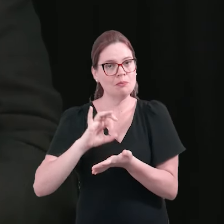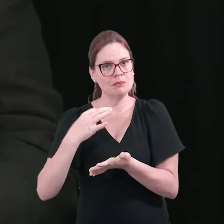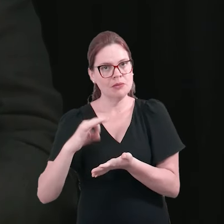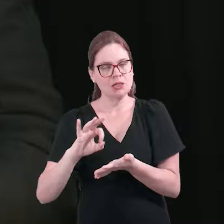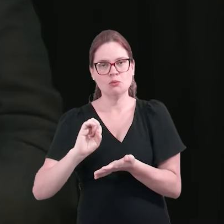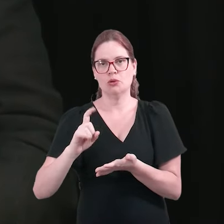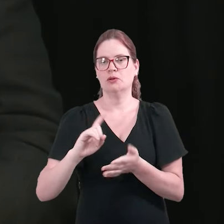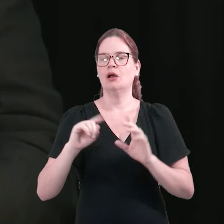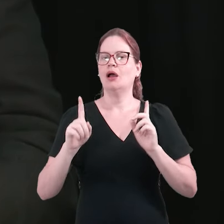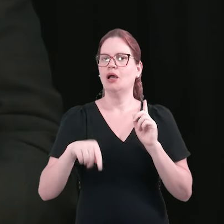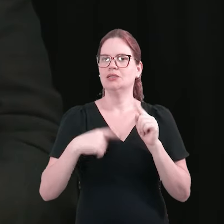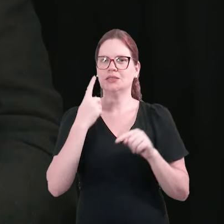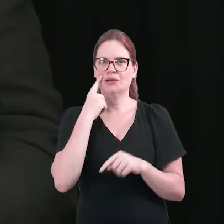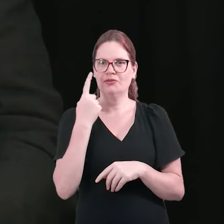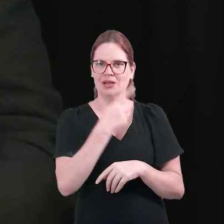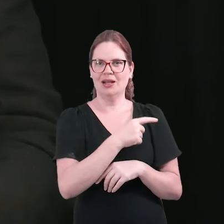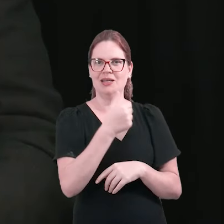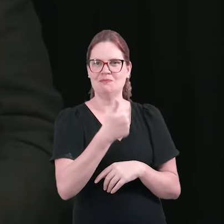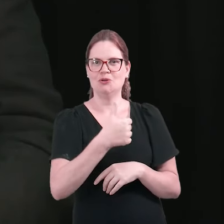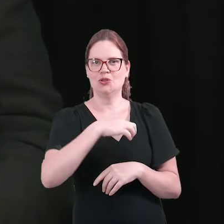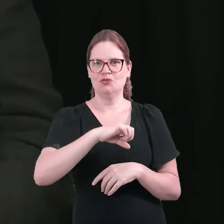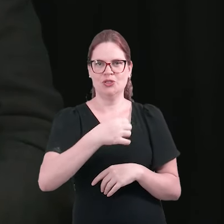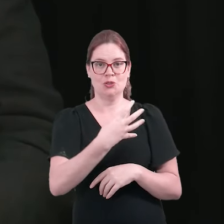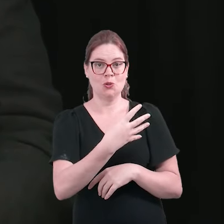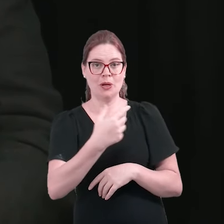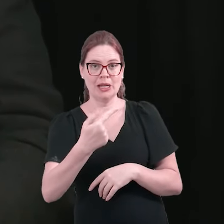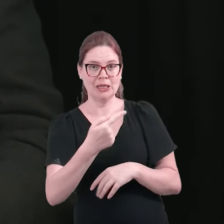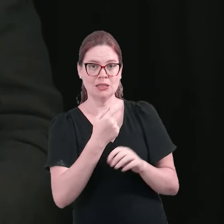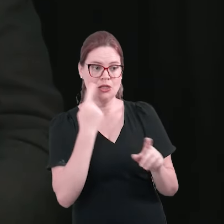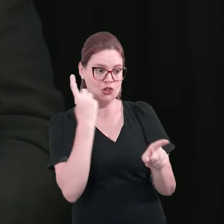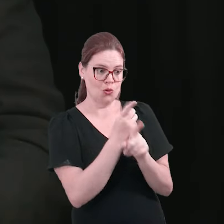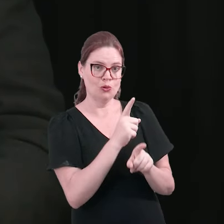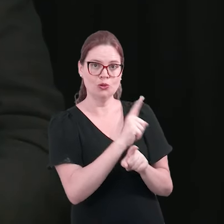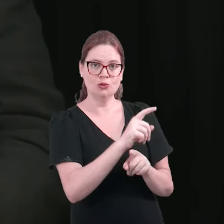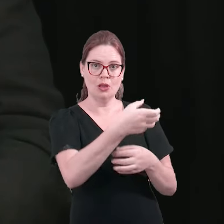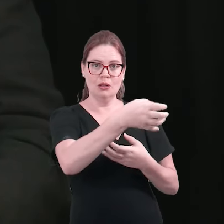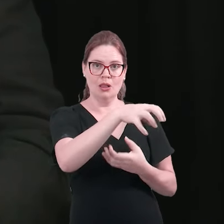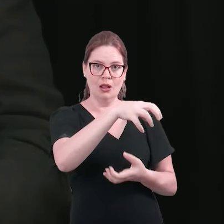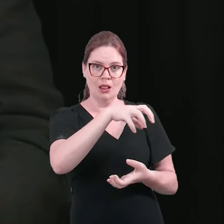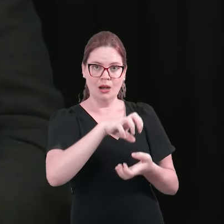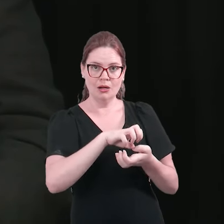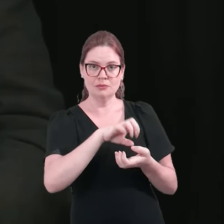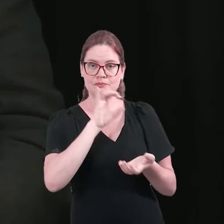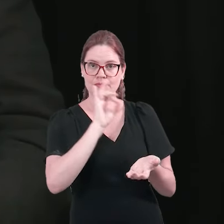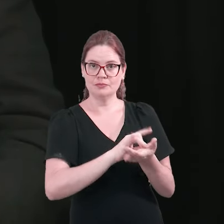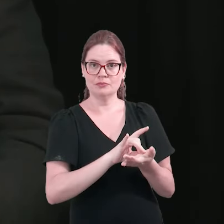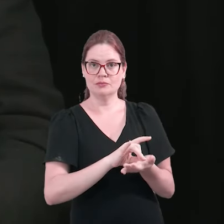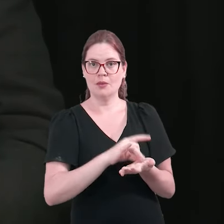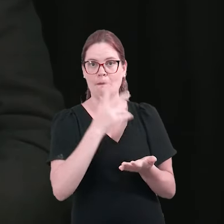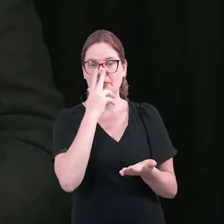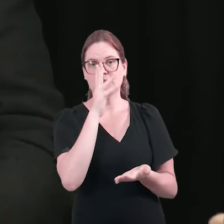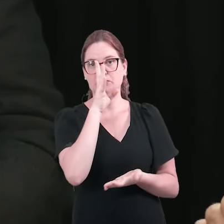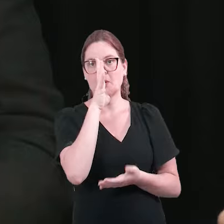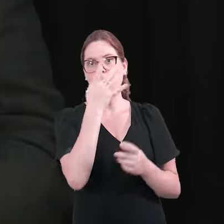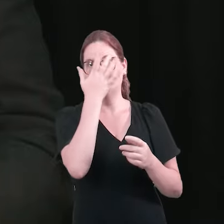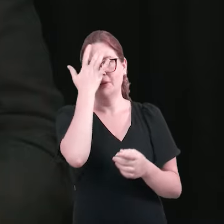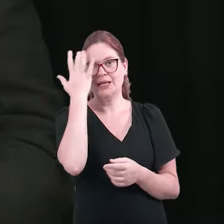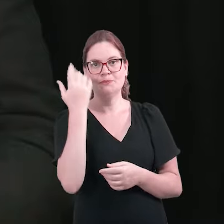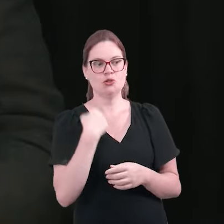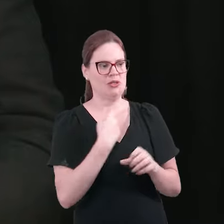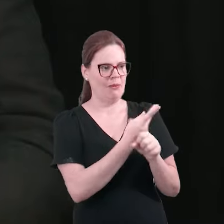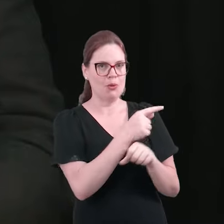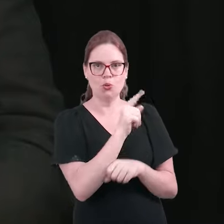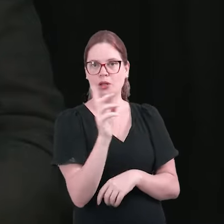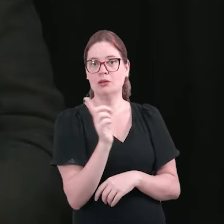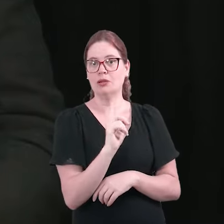esses achados de 1947 e por diante, achados de forma, em tese, aleatória, ninguém estava